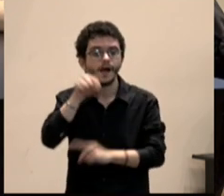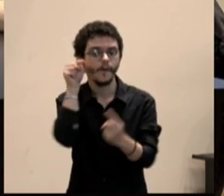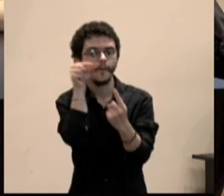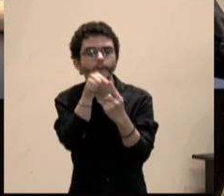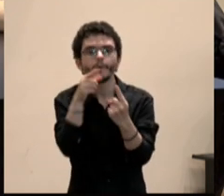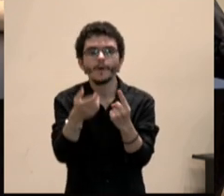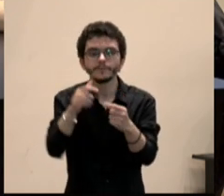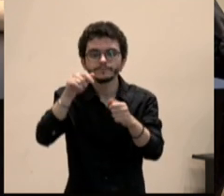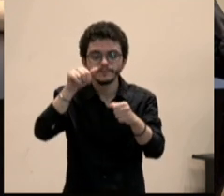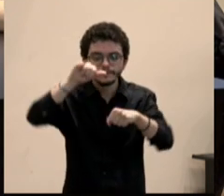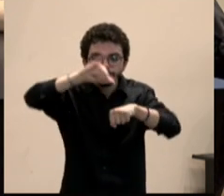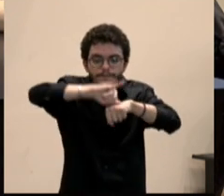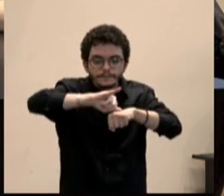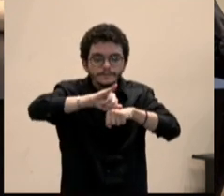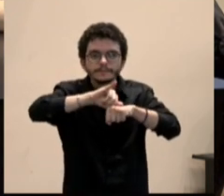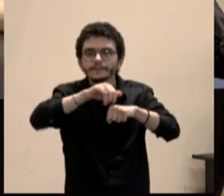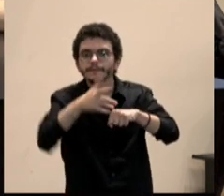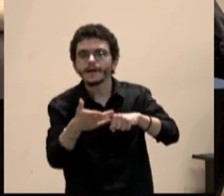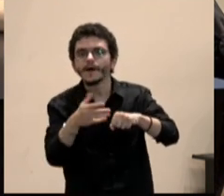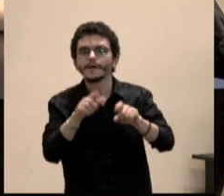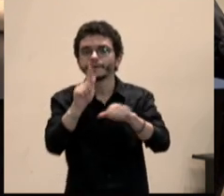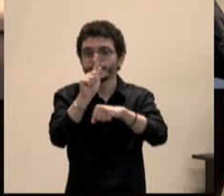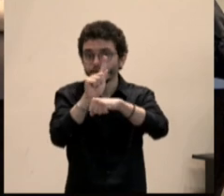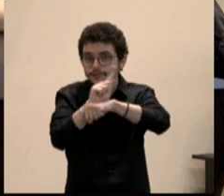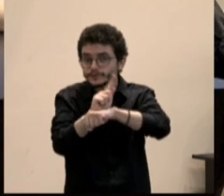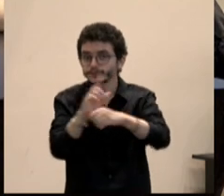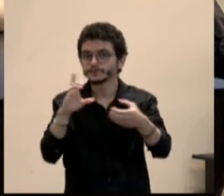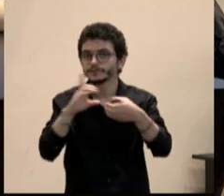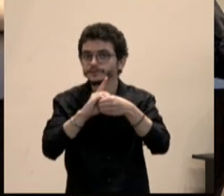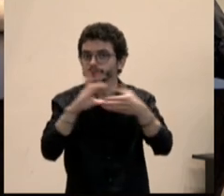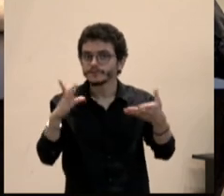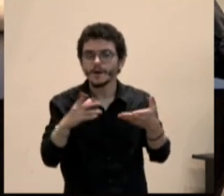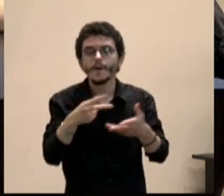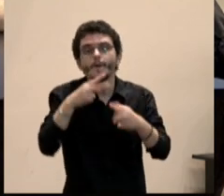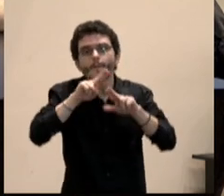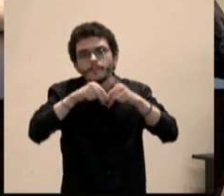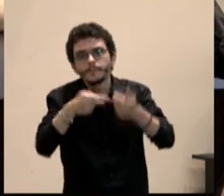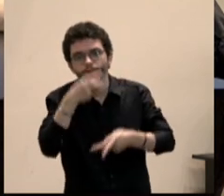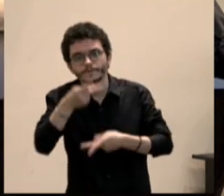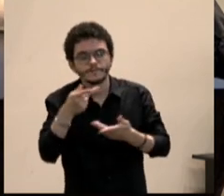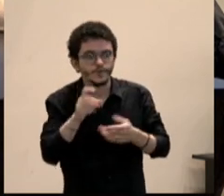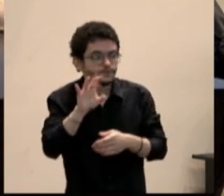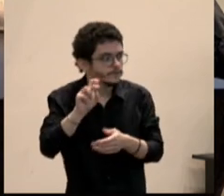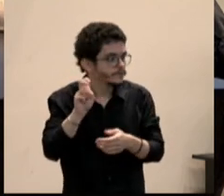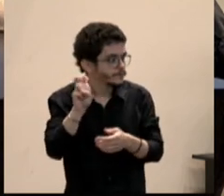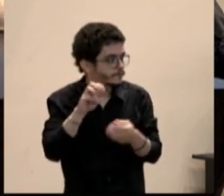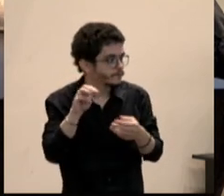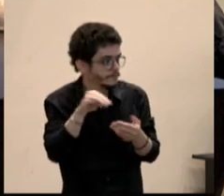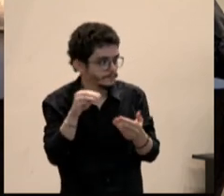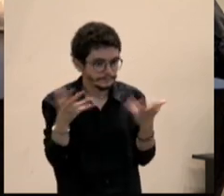objetivo central da gestão democrática. Por isso que eu disse que no... Nossa, eu tenho só 5 minutos.